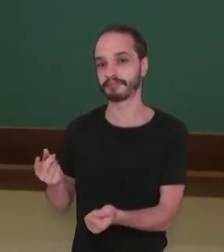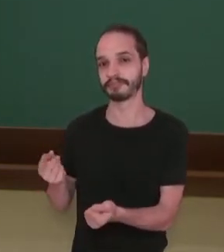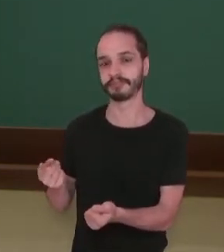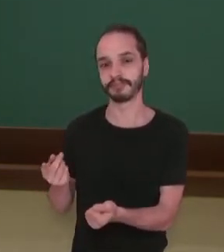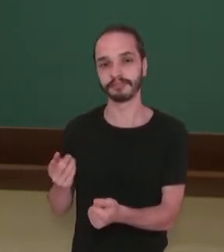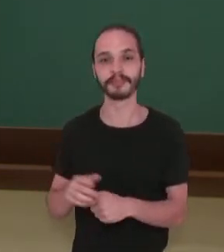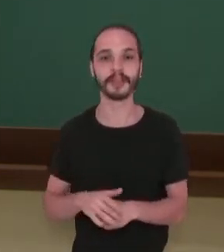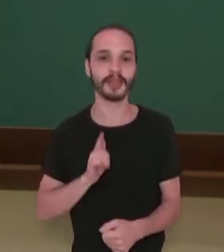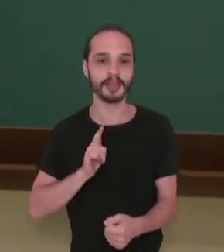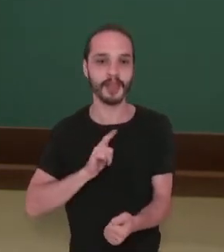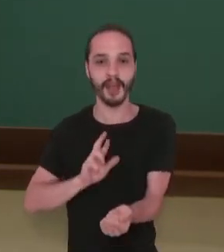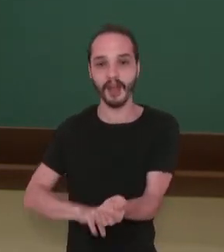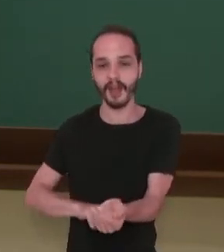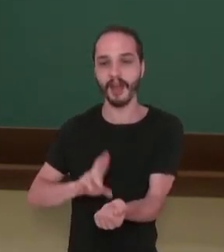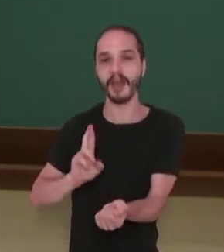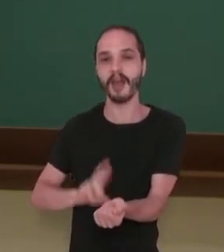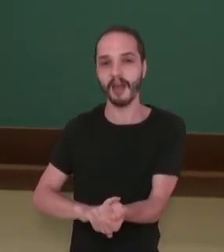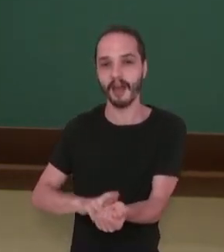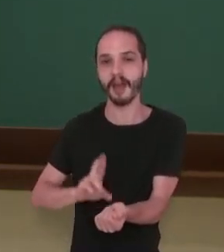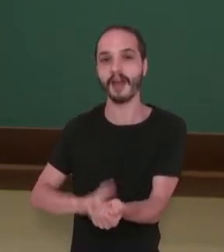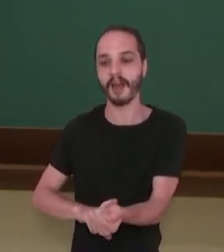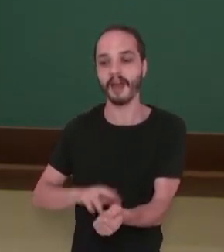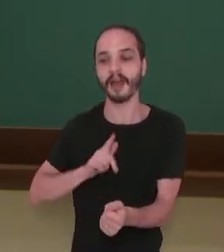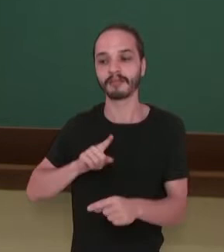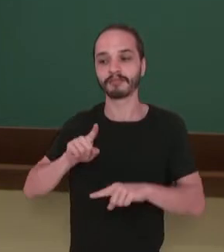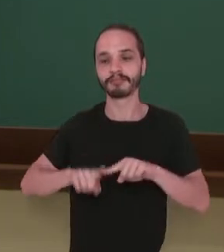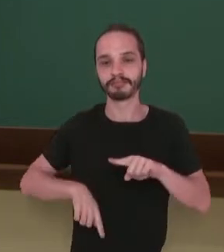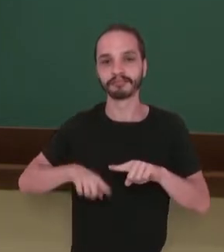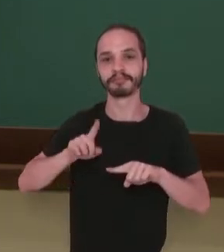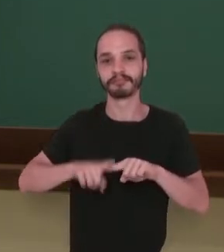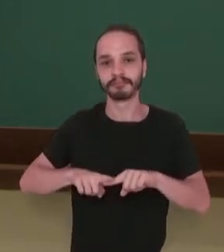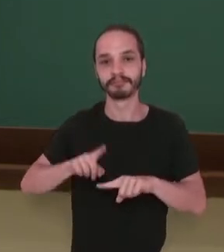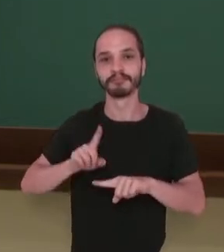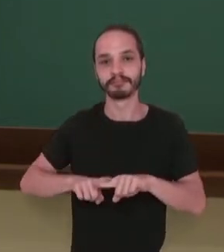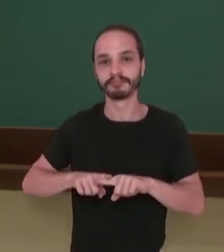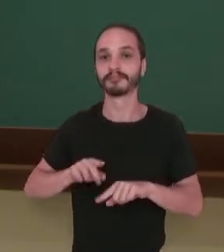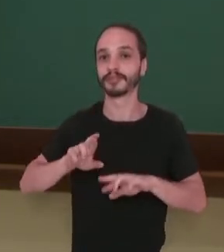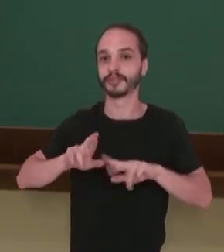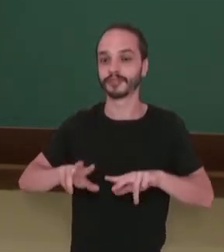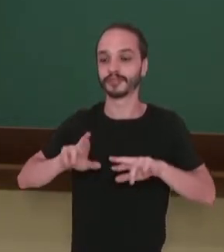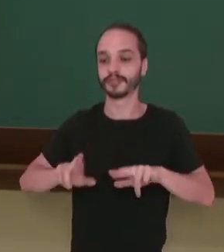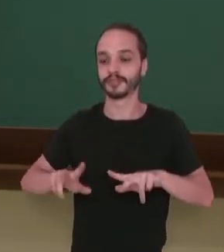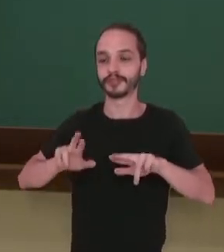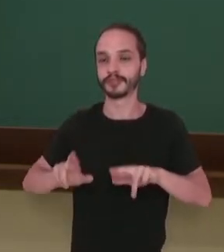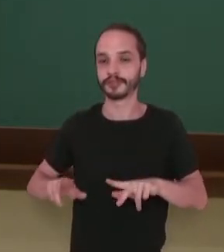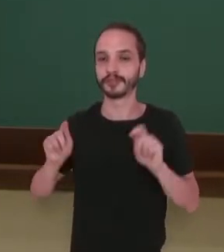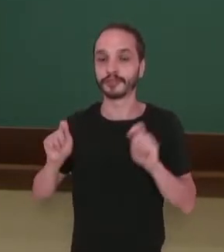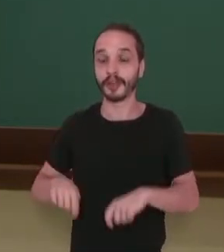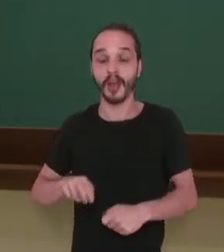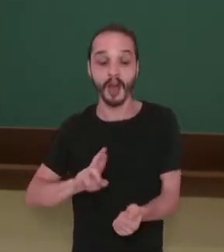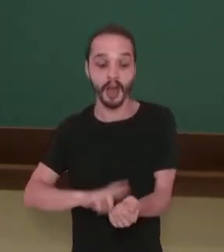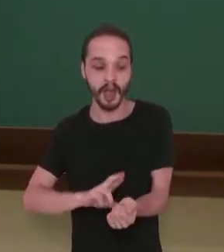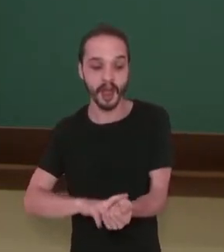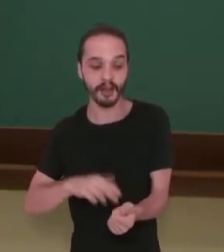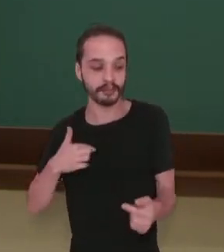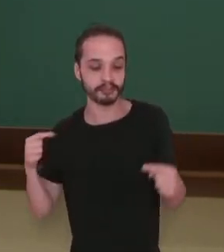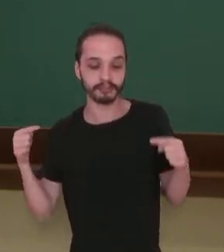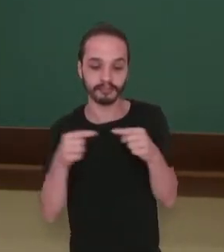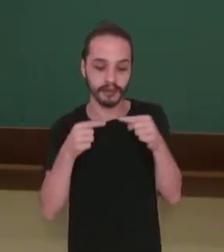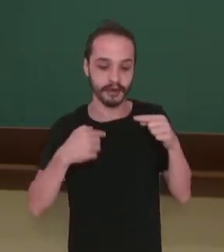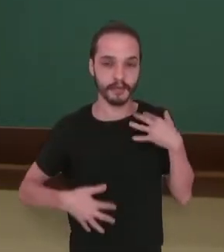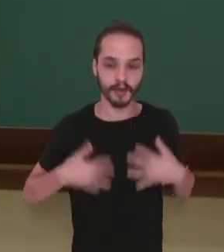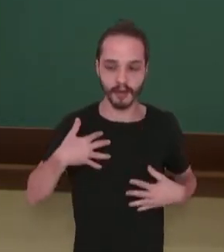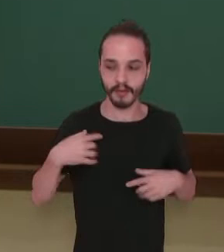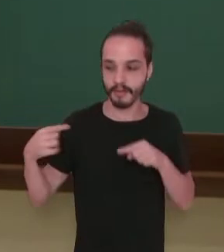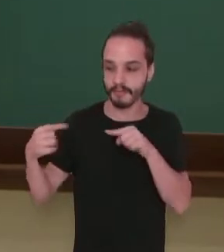Devagar, né? Então é ritmado esse movimento. De acordo com esse ritmo, eu me